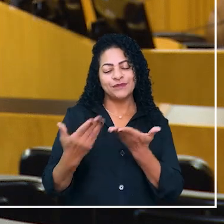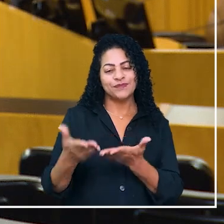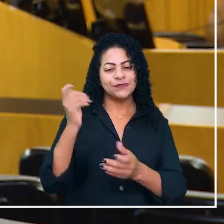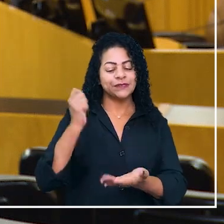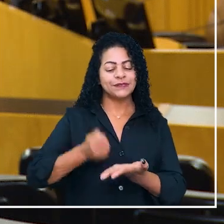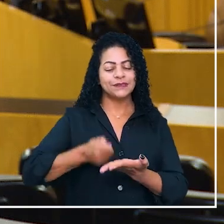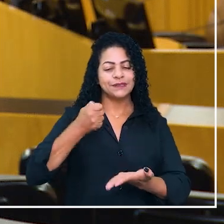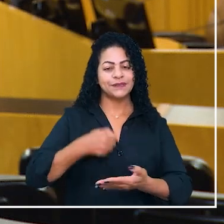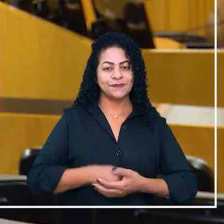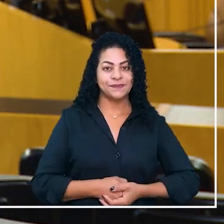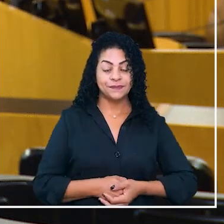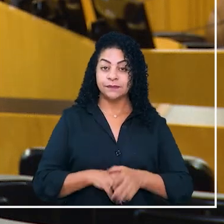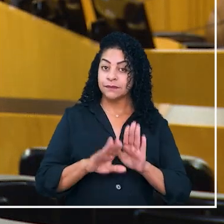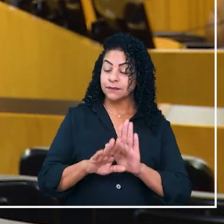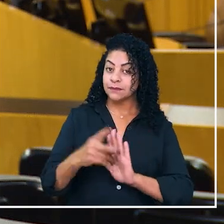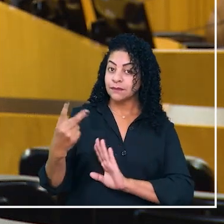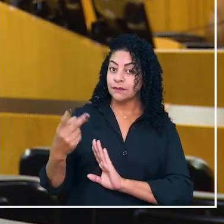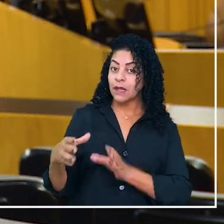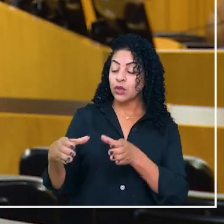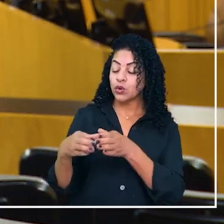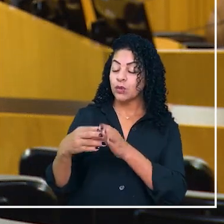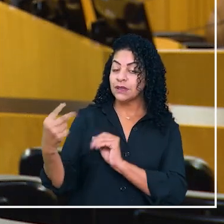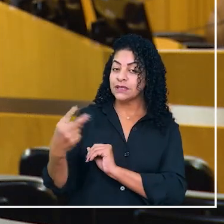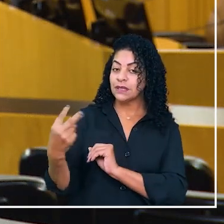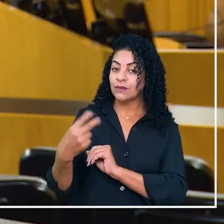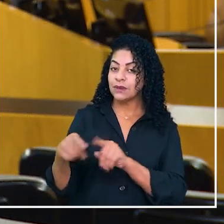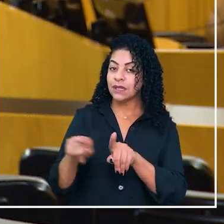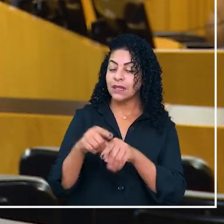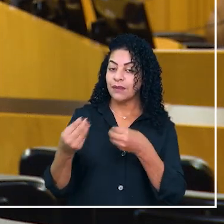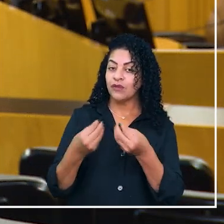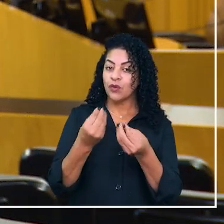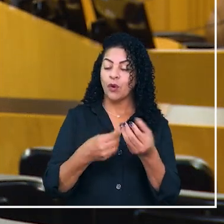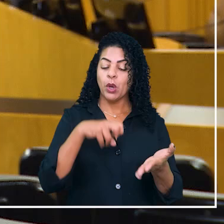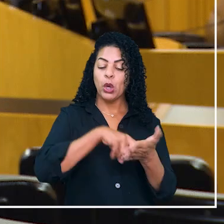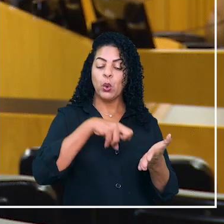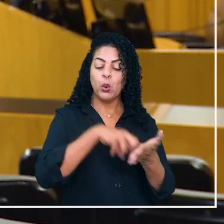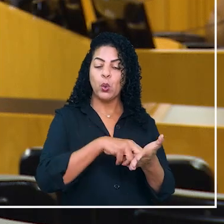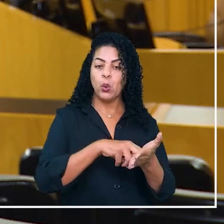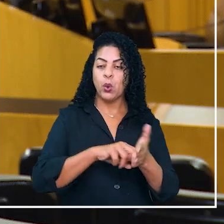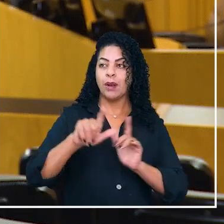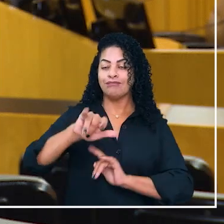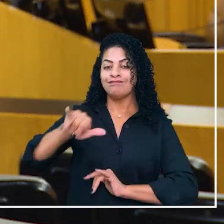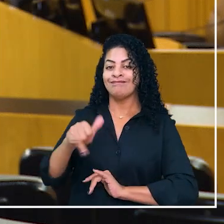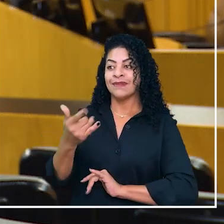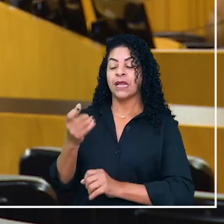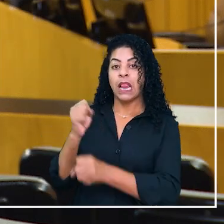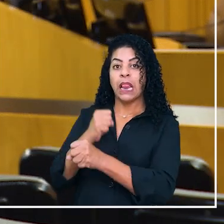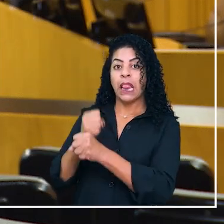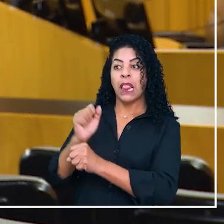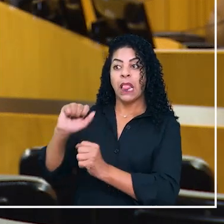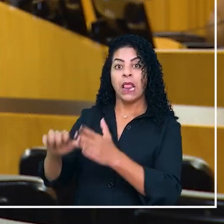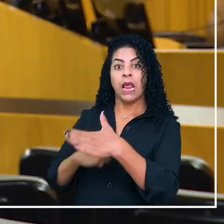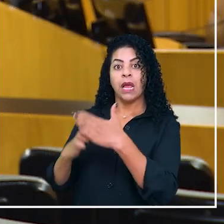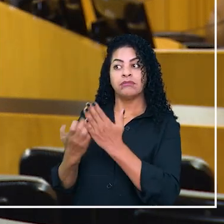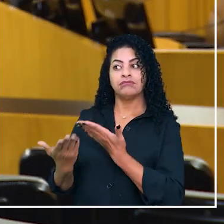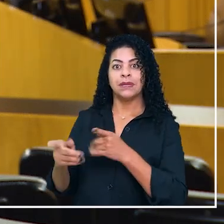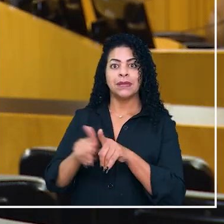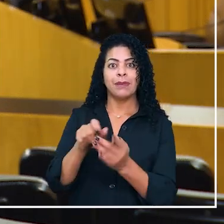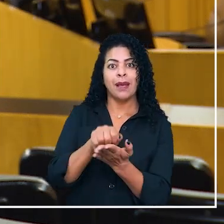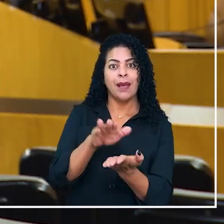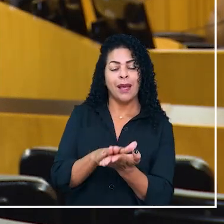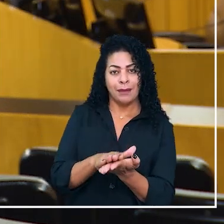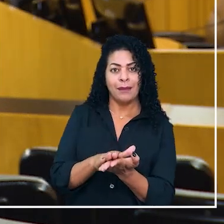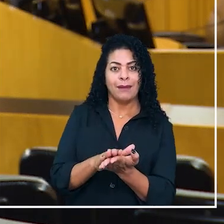Por unanimidade, a segunda turma do TST restabeleceu a condenação da loja de materiais de construção ao pagamento